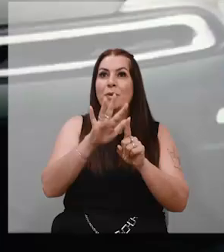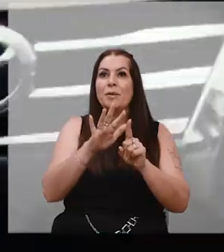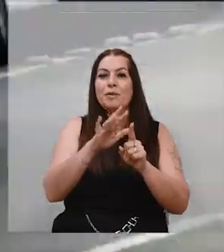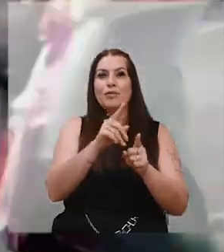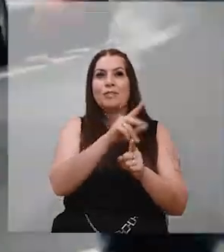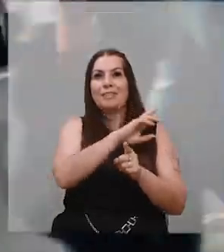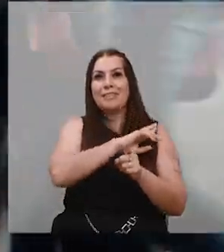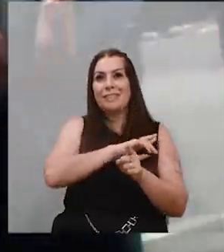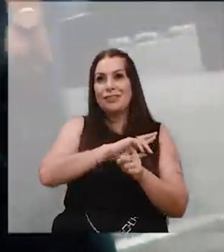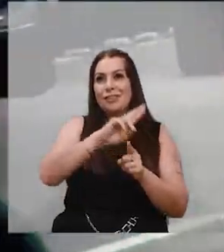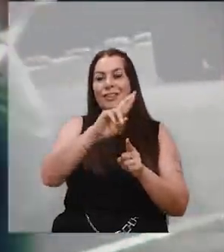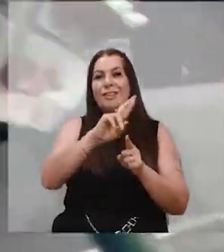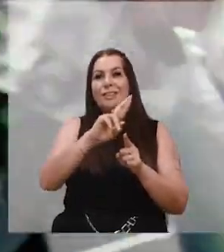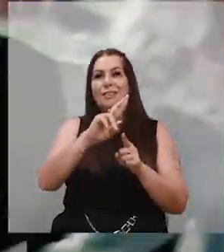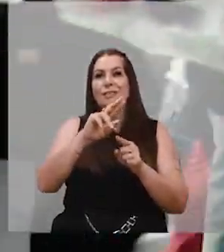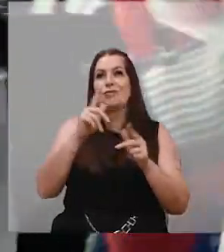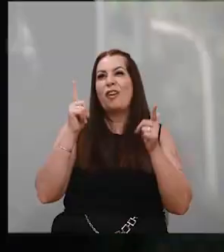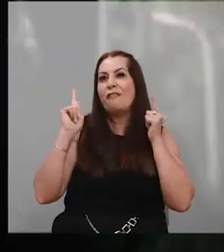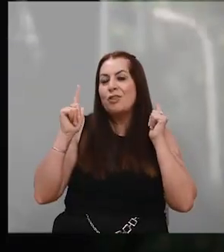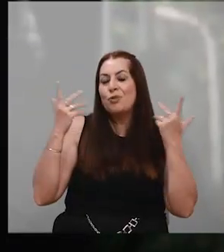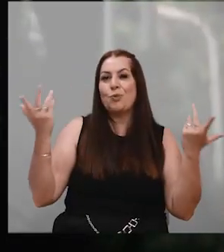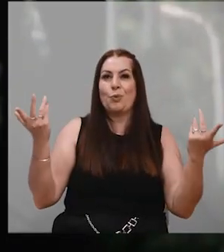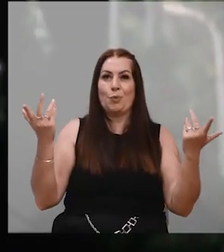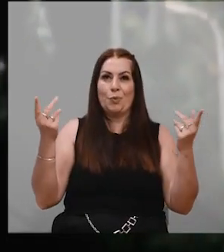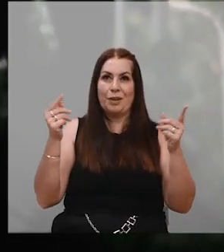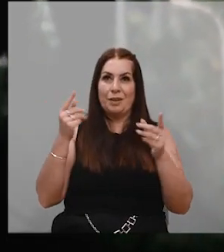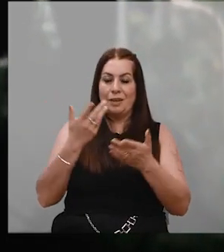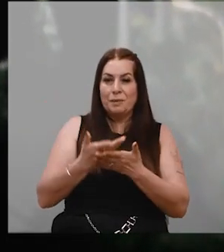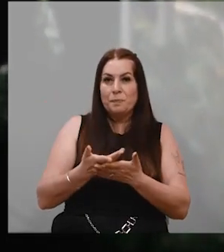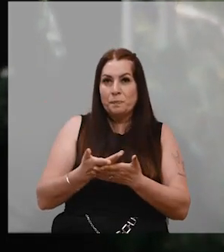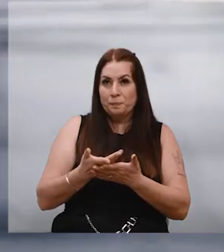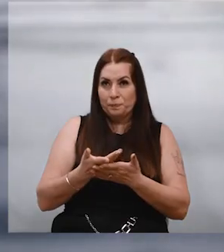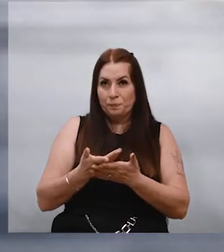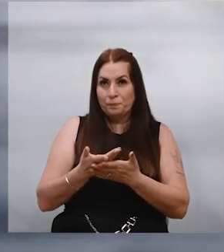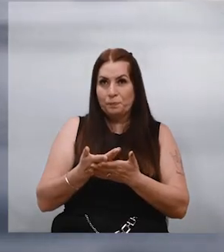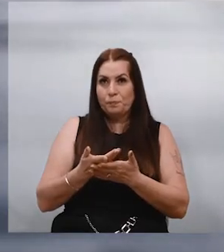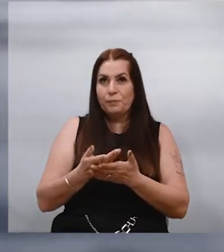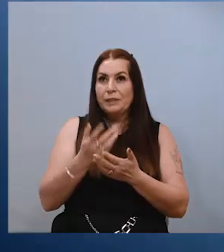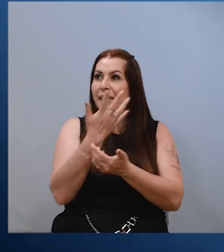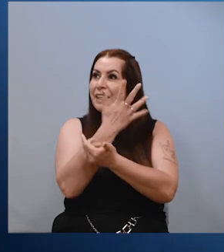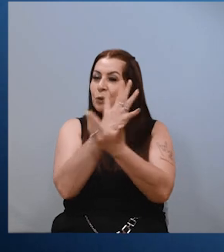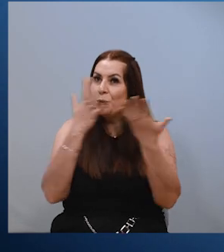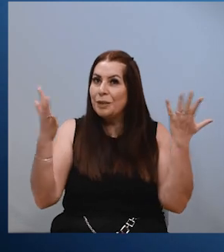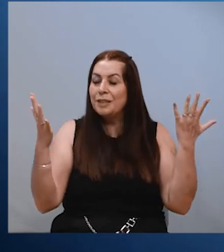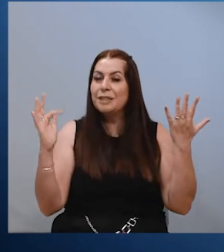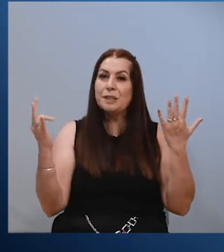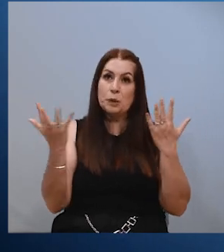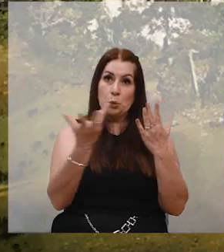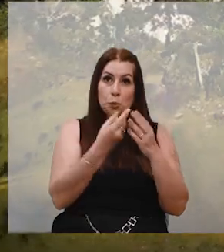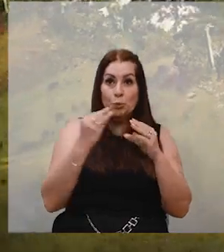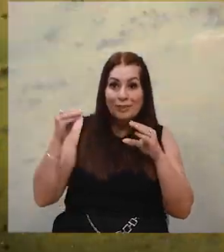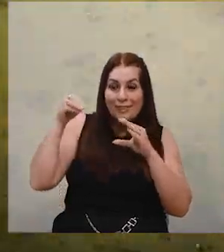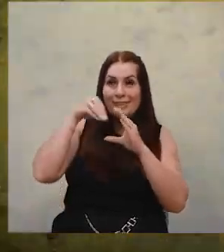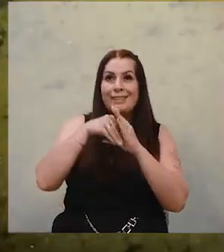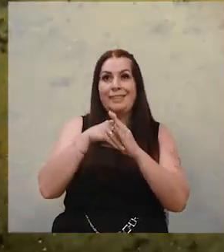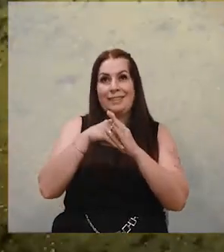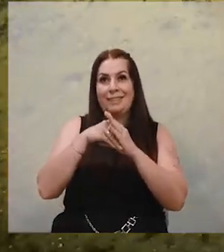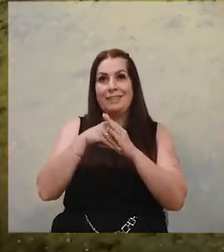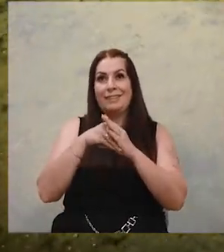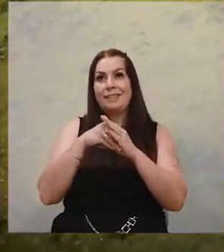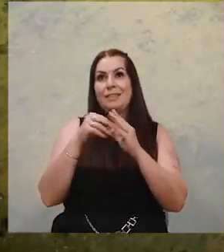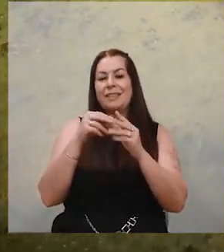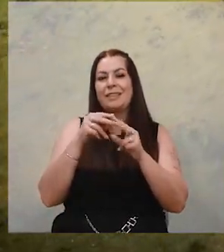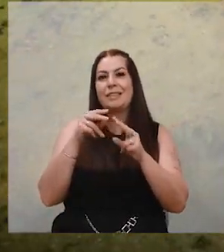turismo religioso, do turismo de aventura, do turismo de natureza e tal. Tudo isso